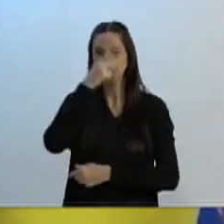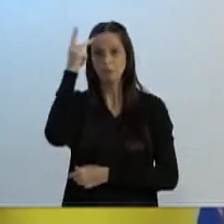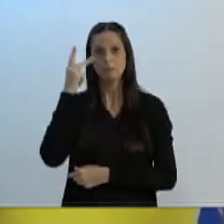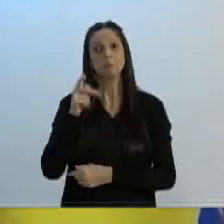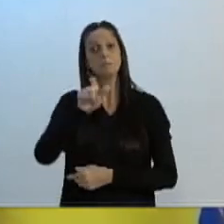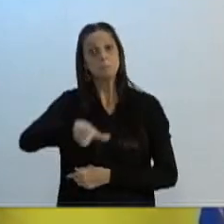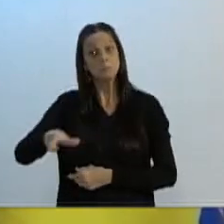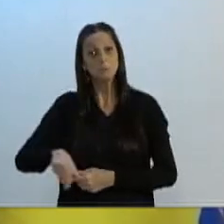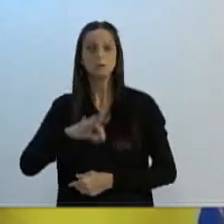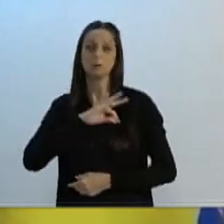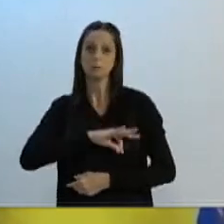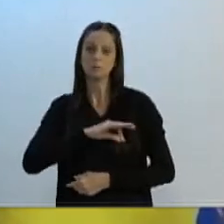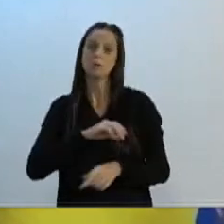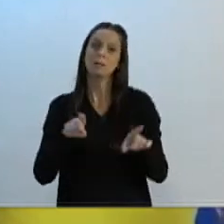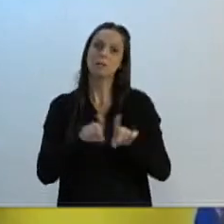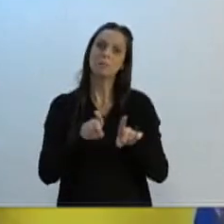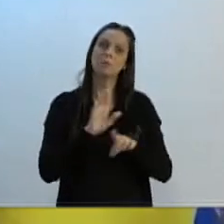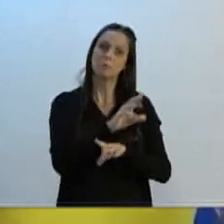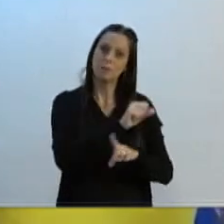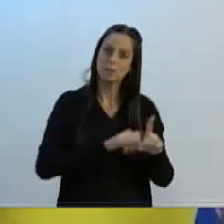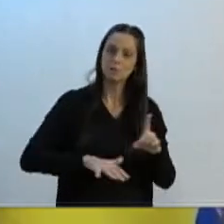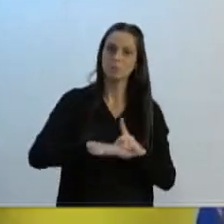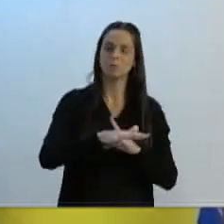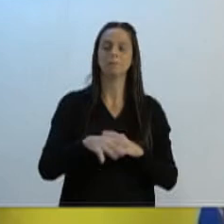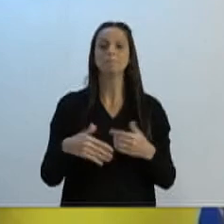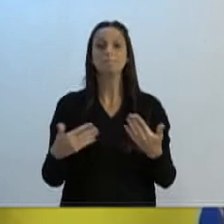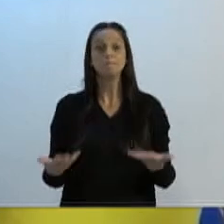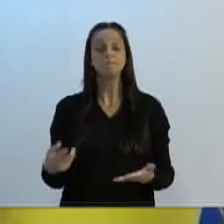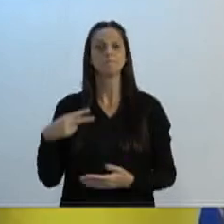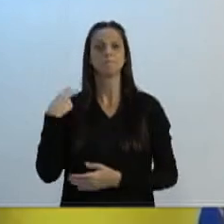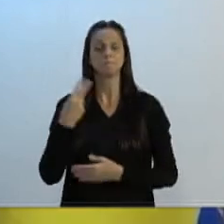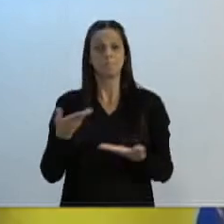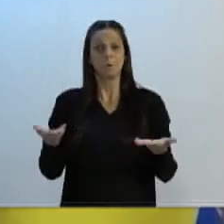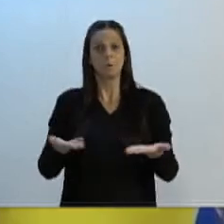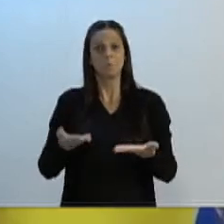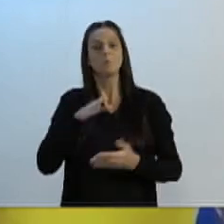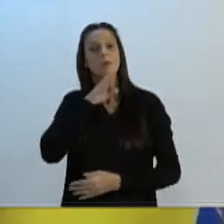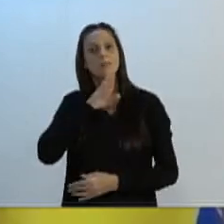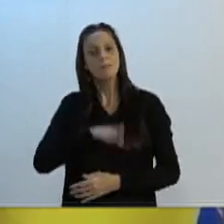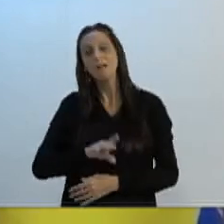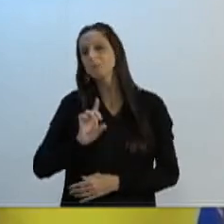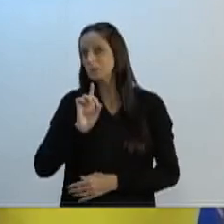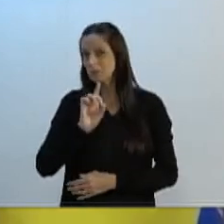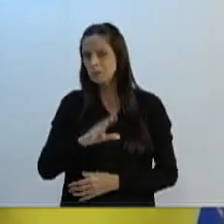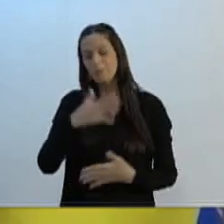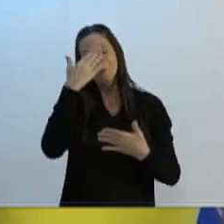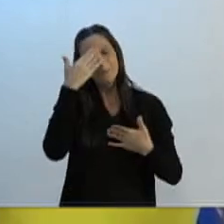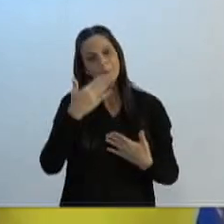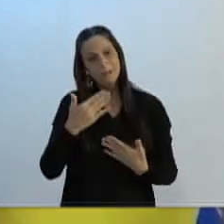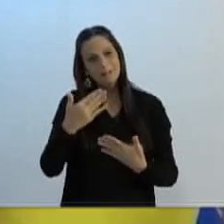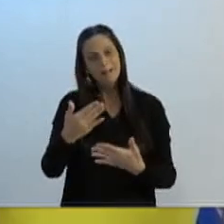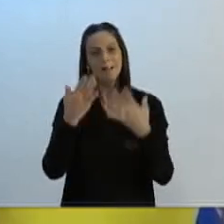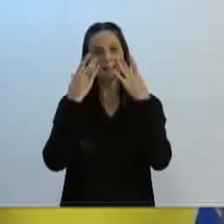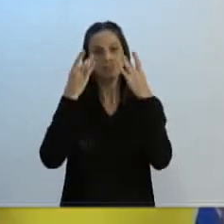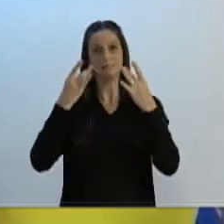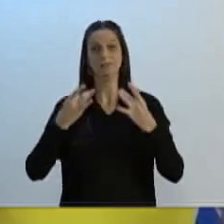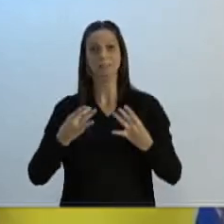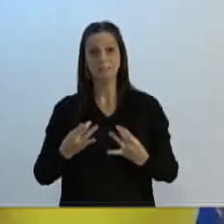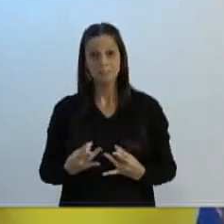para o município e para nossa sociedade se e na tarde de hoje seria só muito obrigado pela atenção de todos